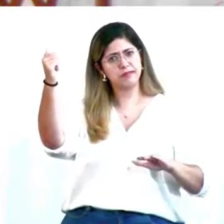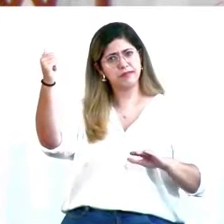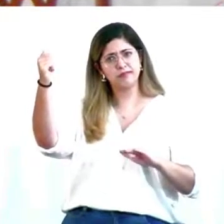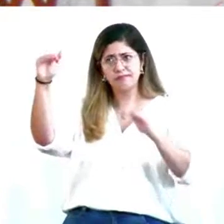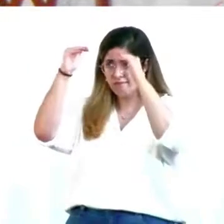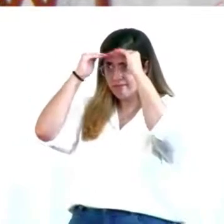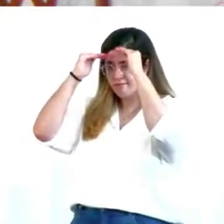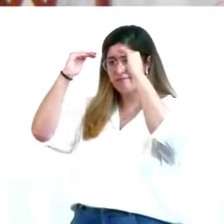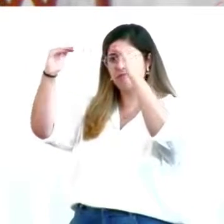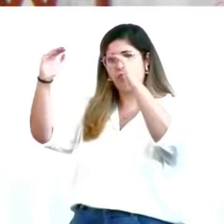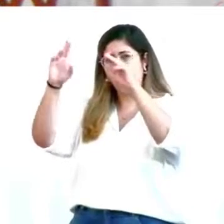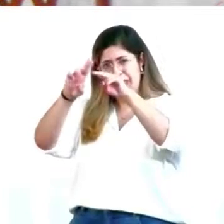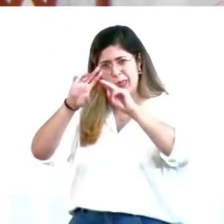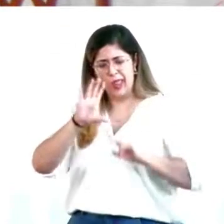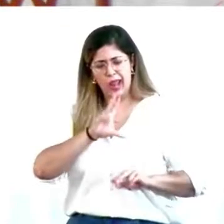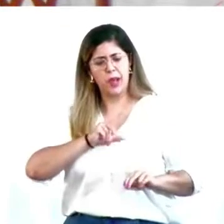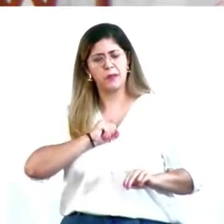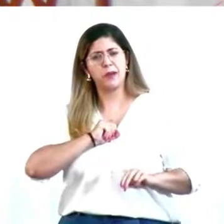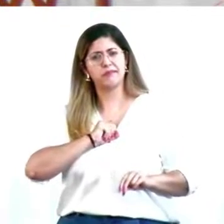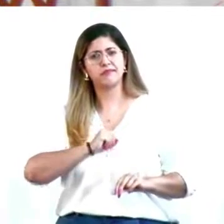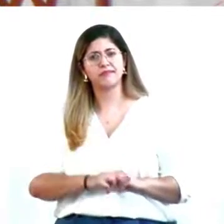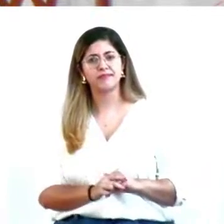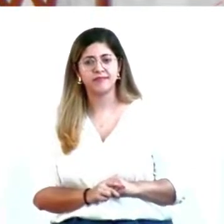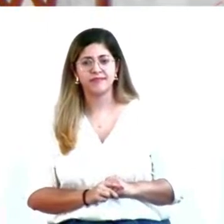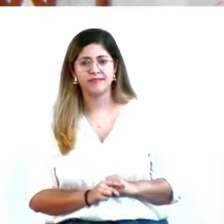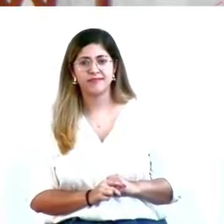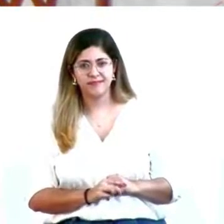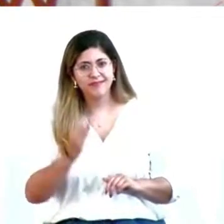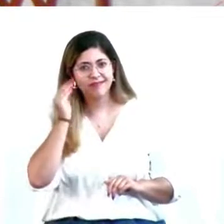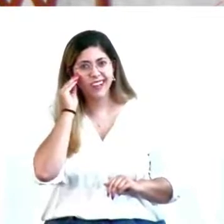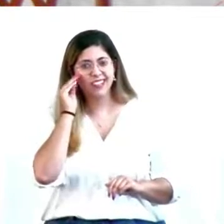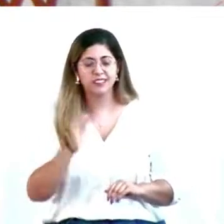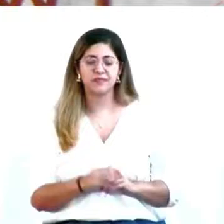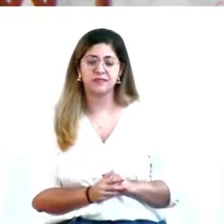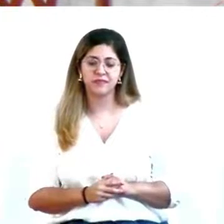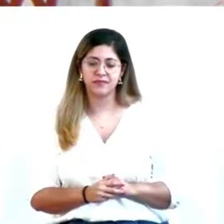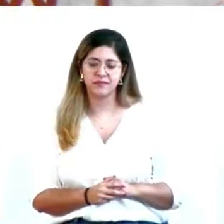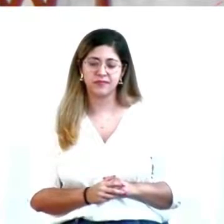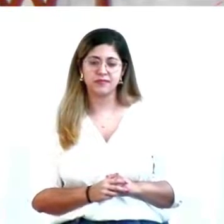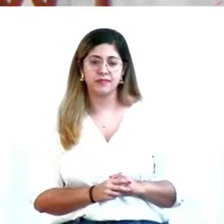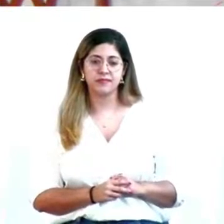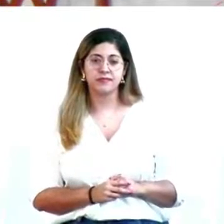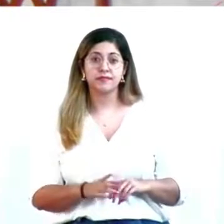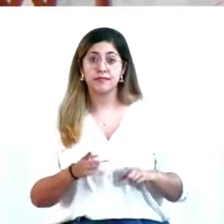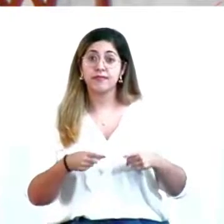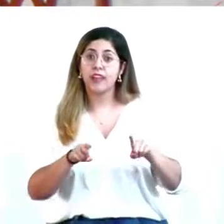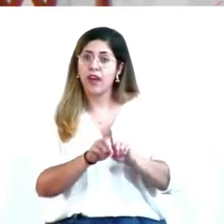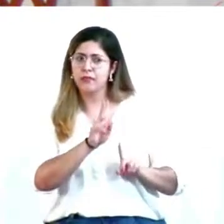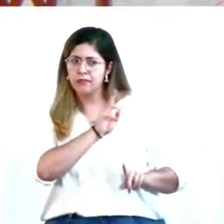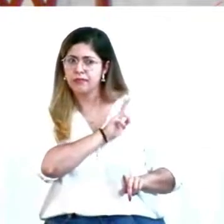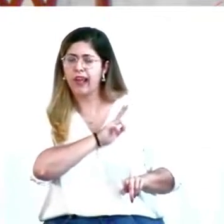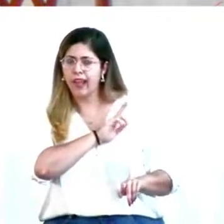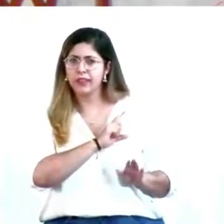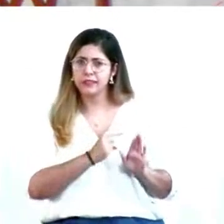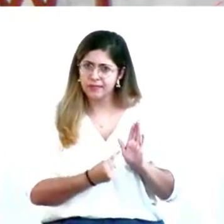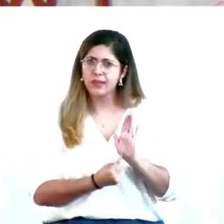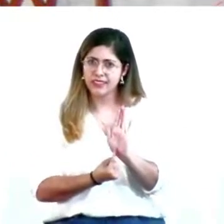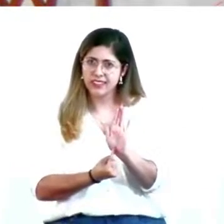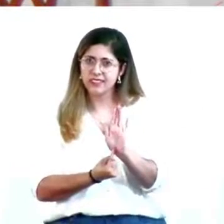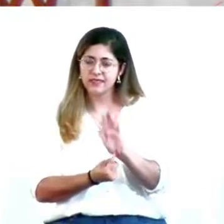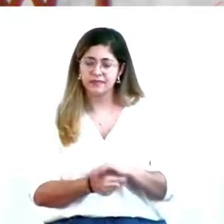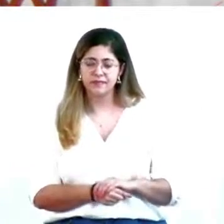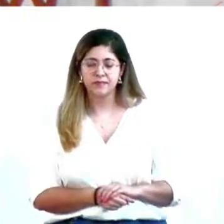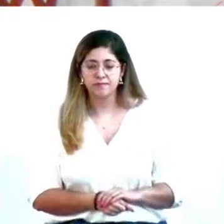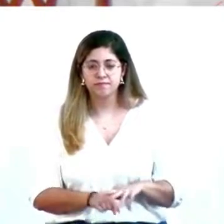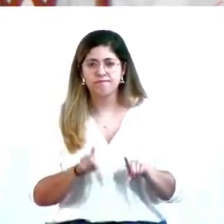em amor e sendo sábios. É isso que Paulo vai trabalhar nesses versos.